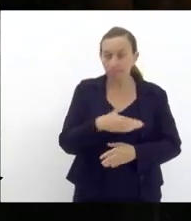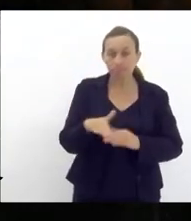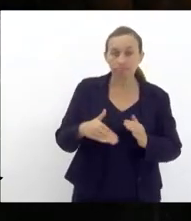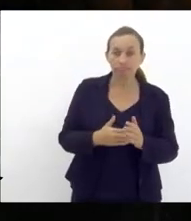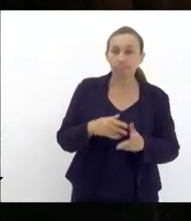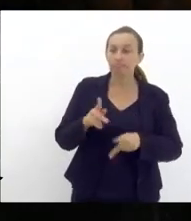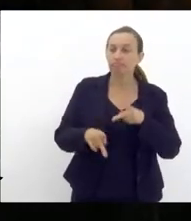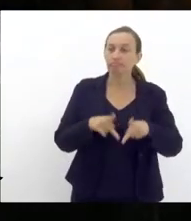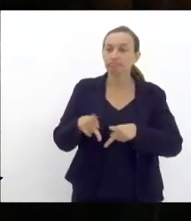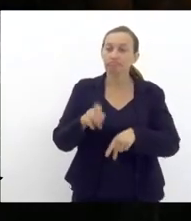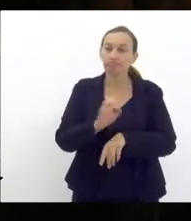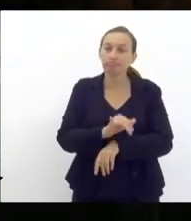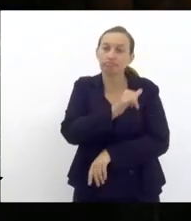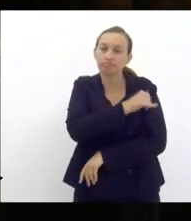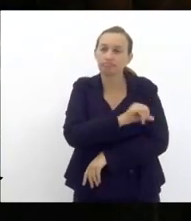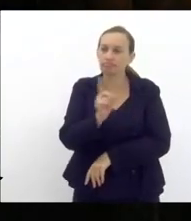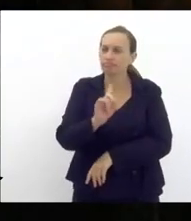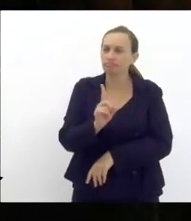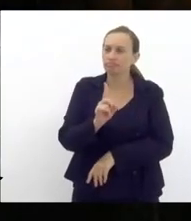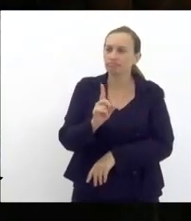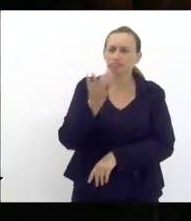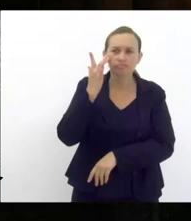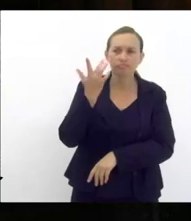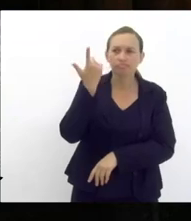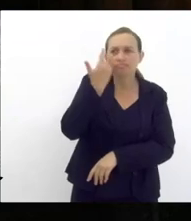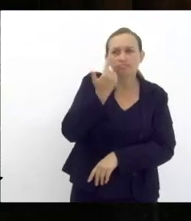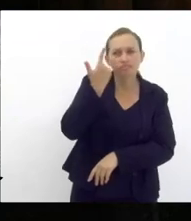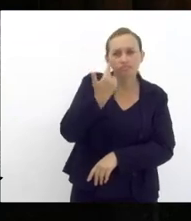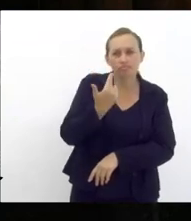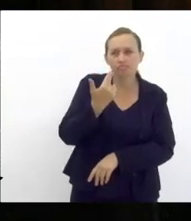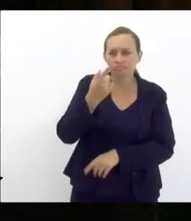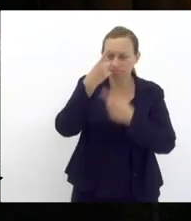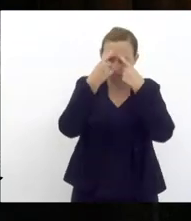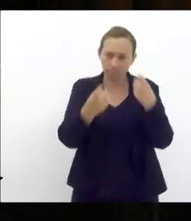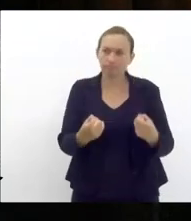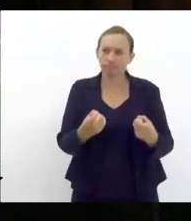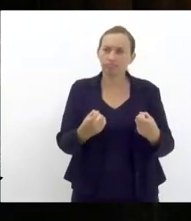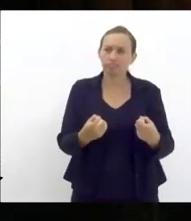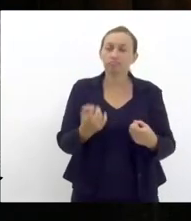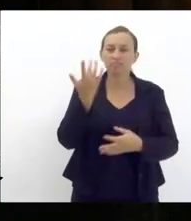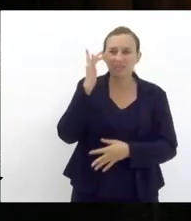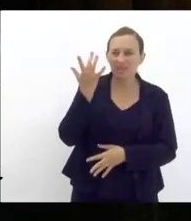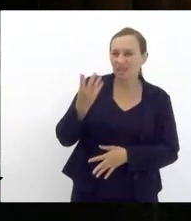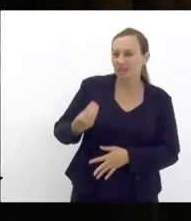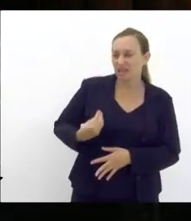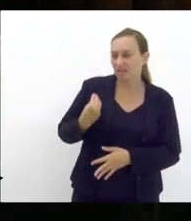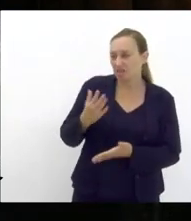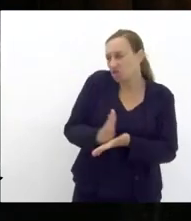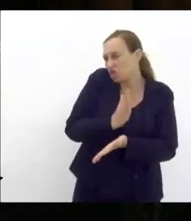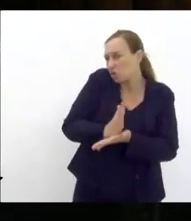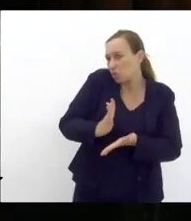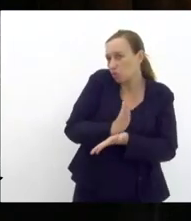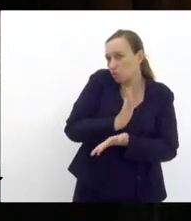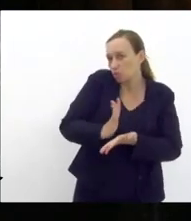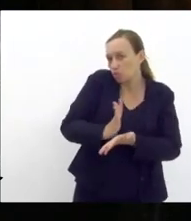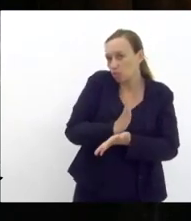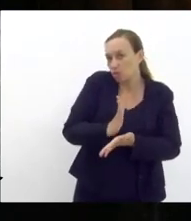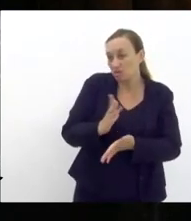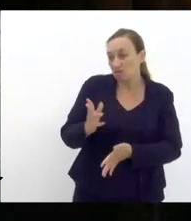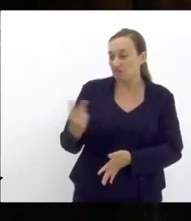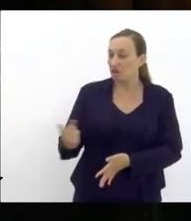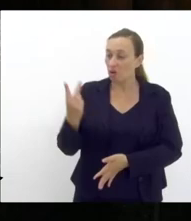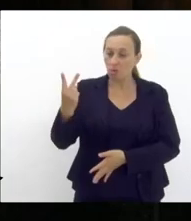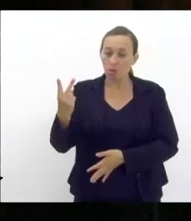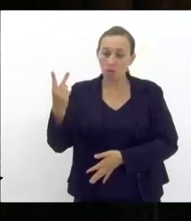toda a população do Rio de Janeiro que não naturaliza barbari a violência que acha que a vida de alguns são mais